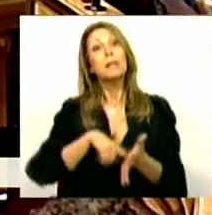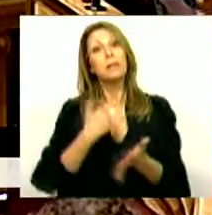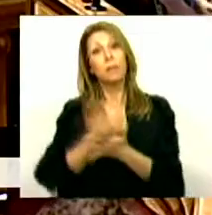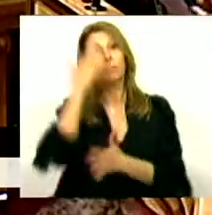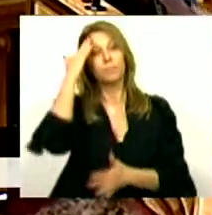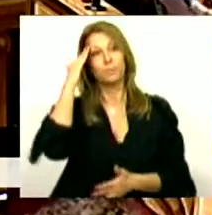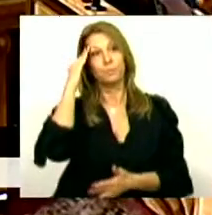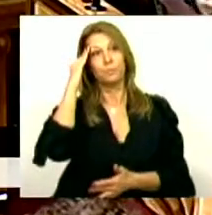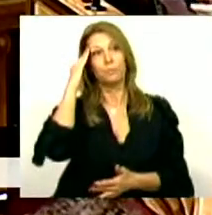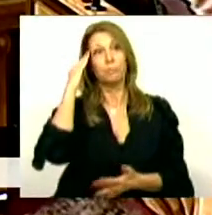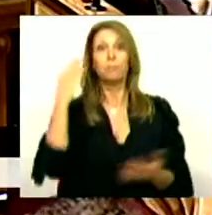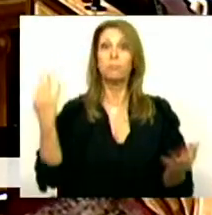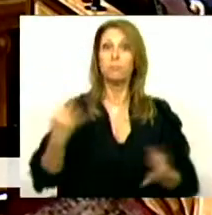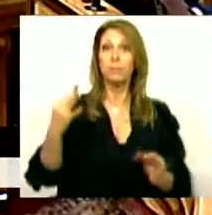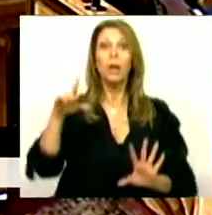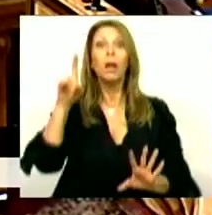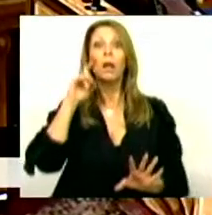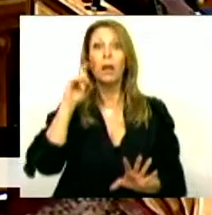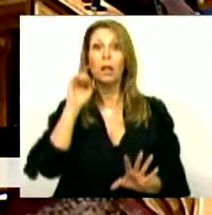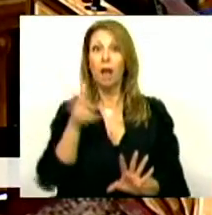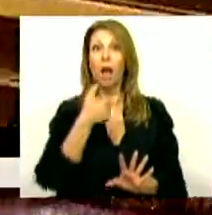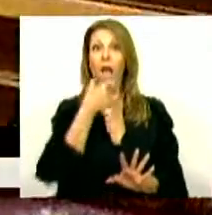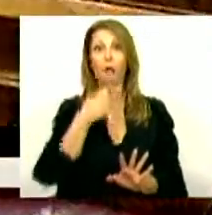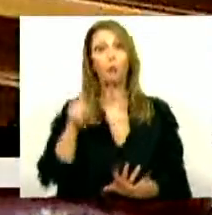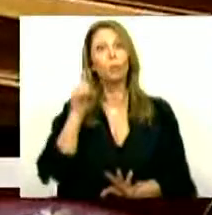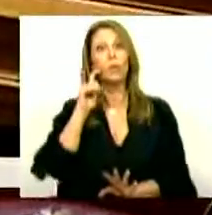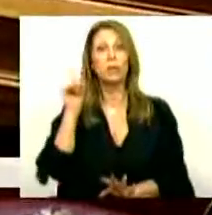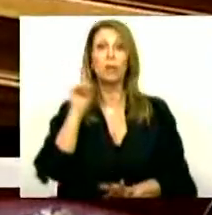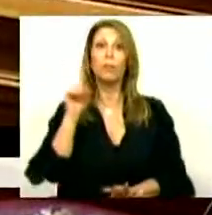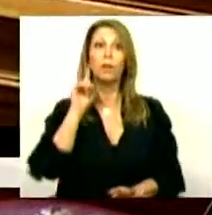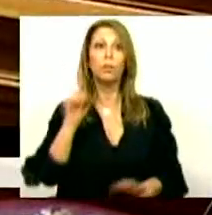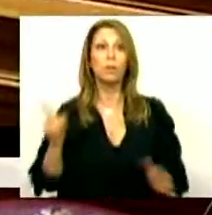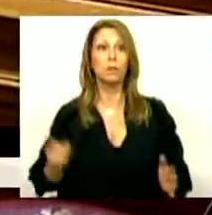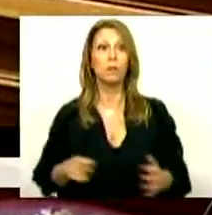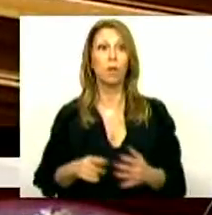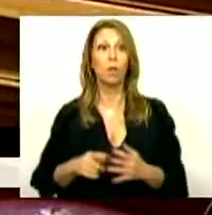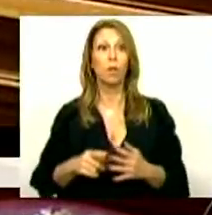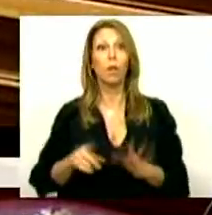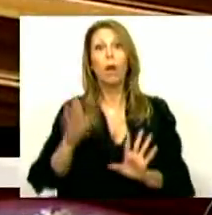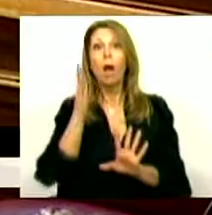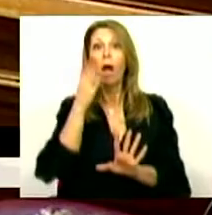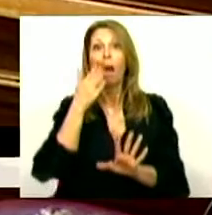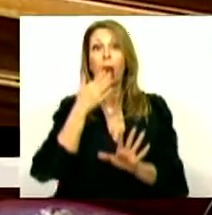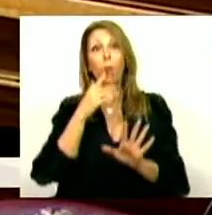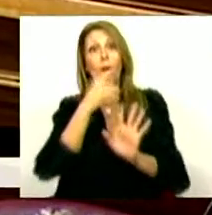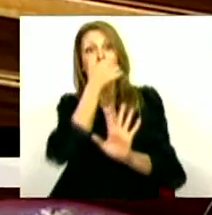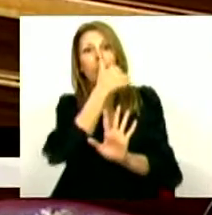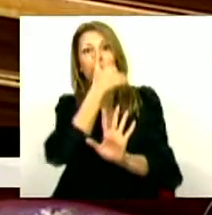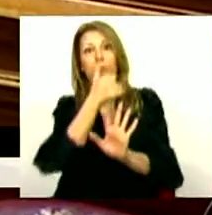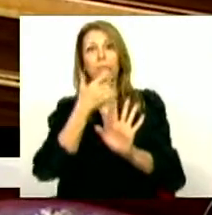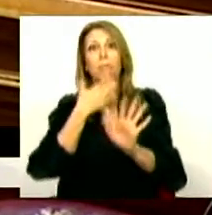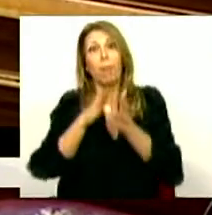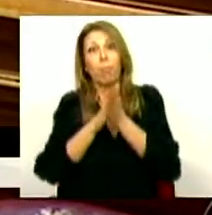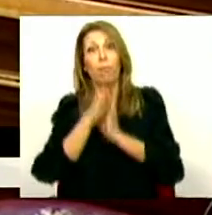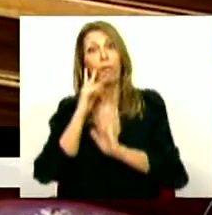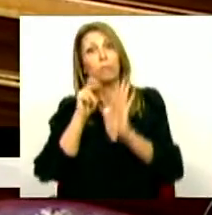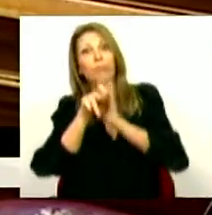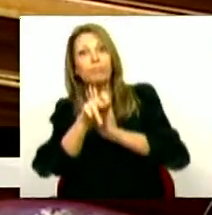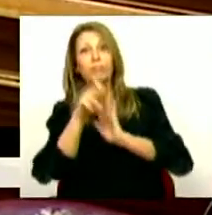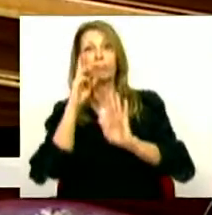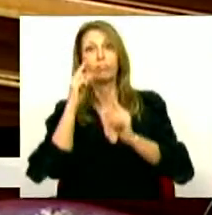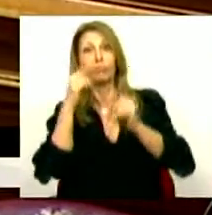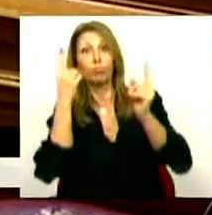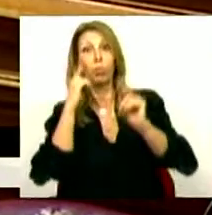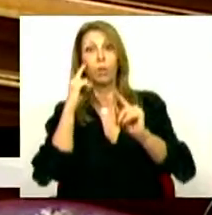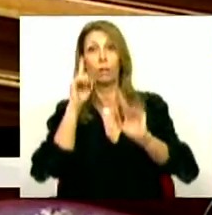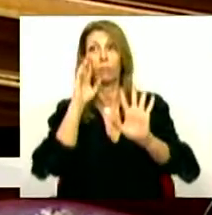que, para garantir a proteção, a valorização, a fruição pública deste património, deveria o mesmo ser